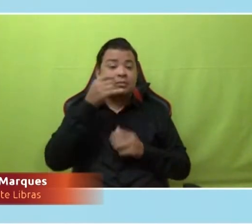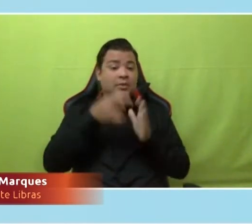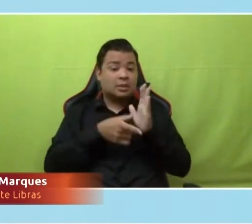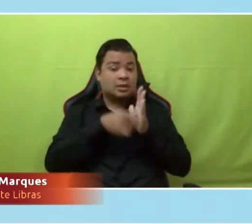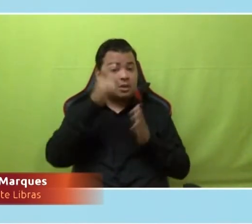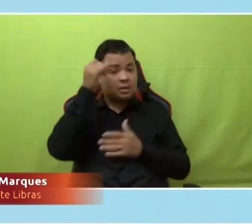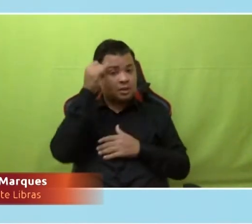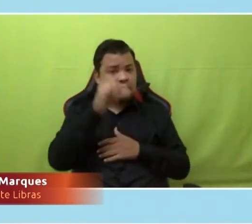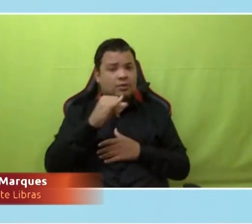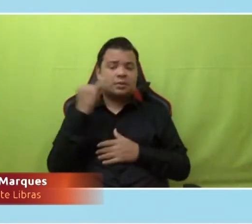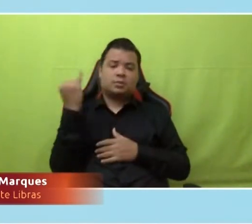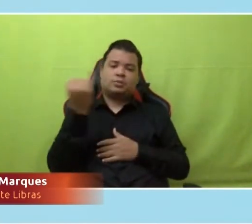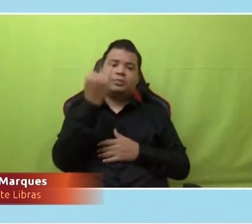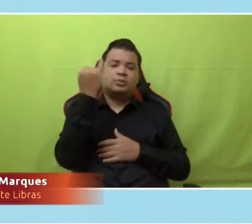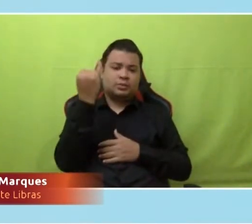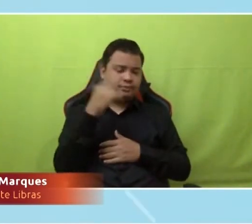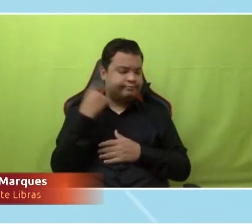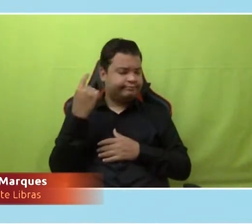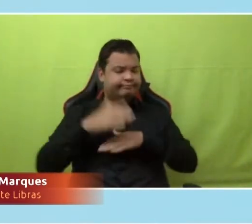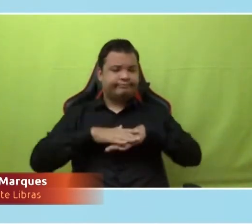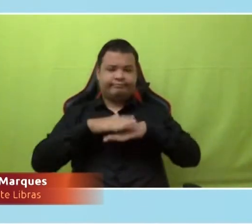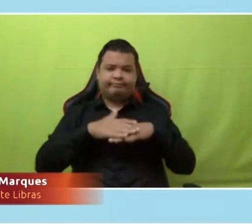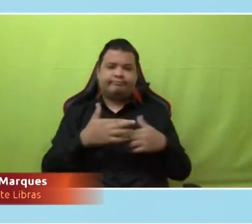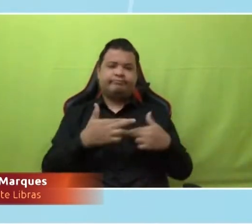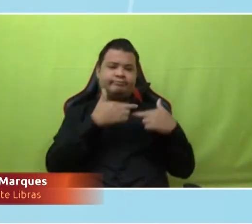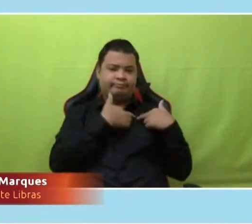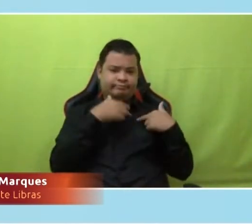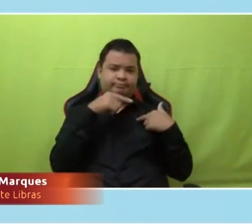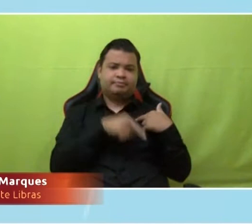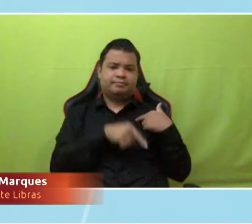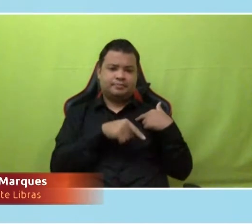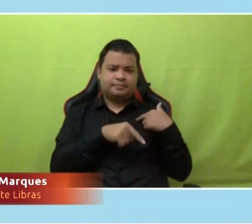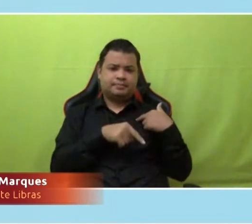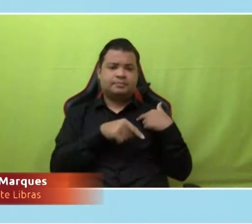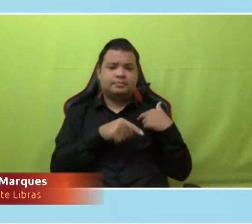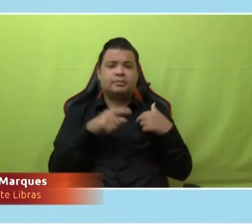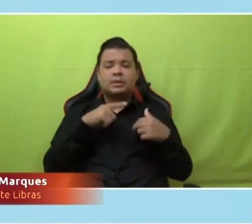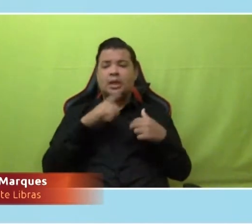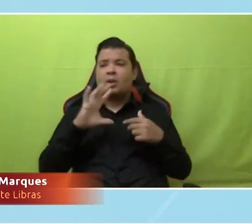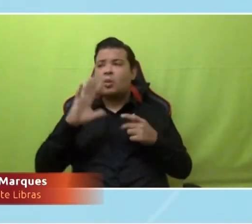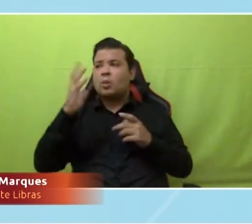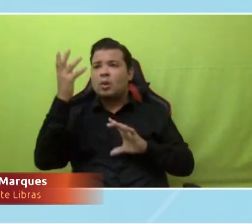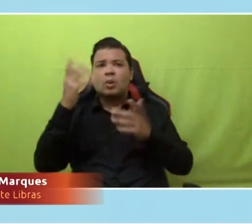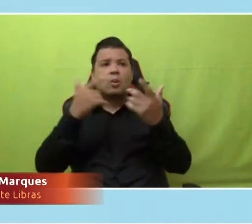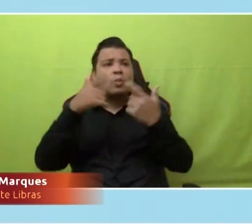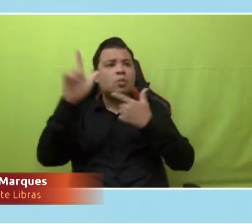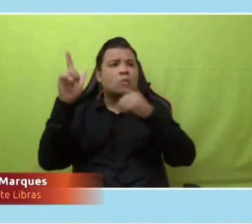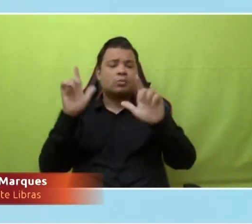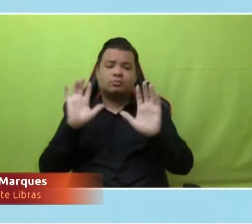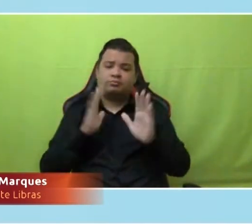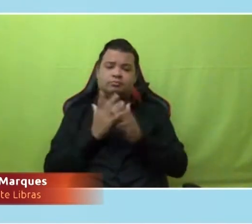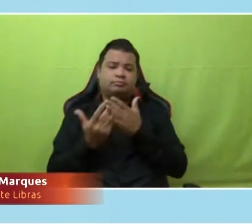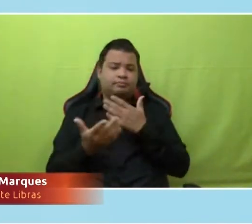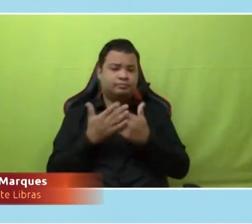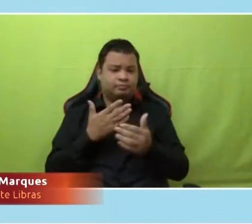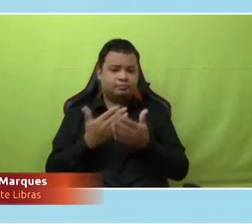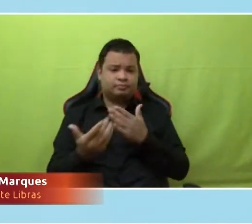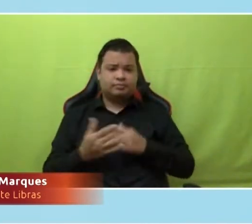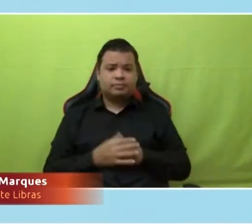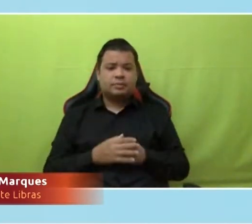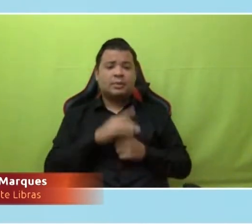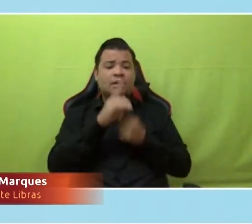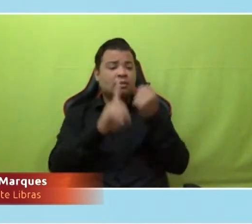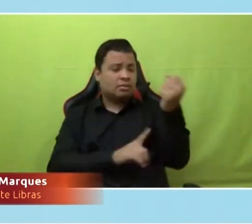dia a dia de todos nós, independente de outros eventos estarem acontecendo. Dengue nunca foi embora, e dengue não vai